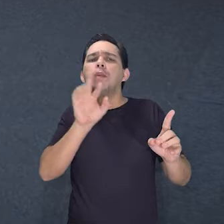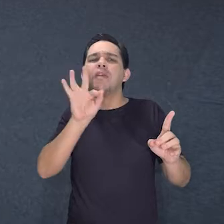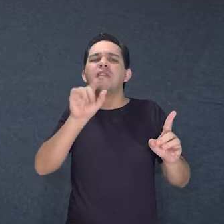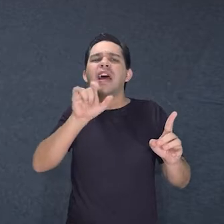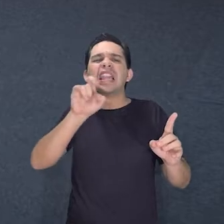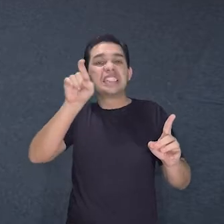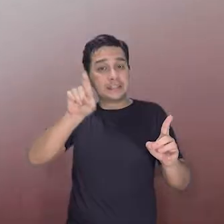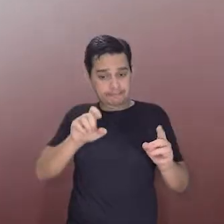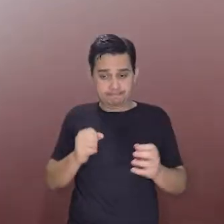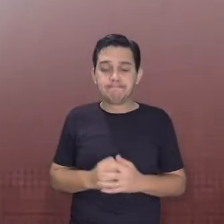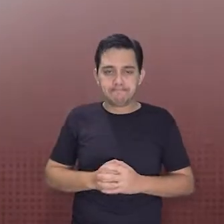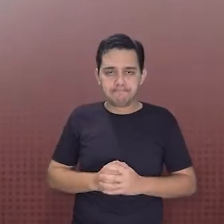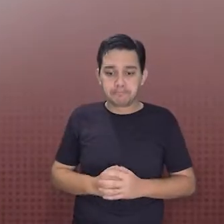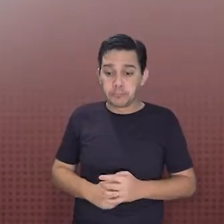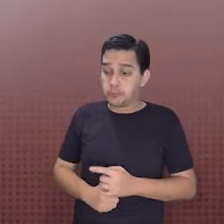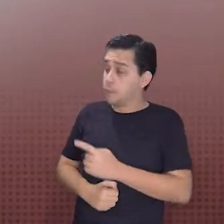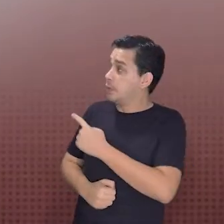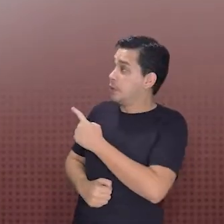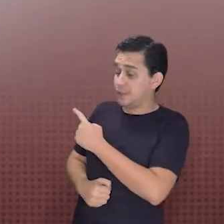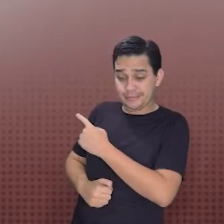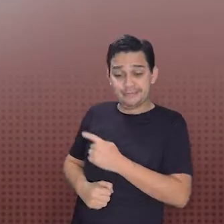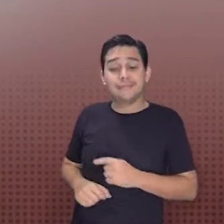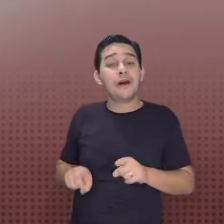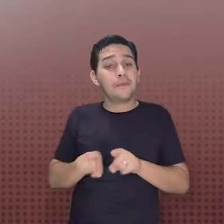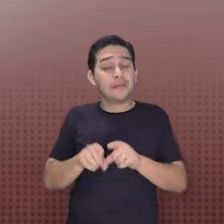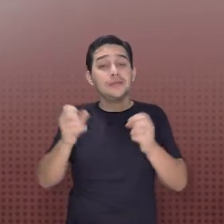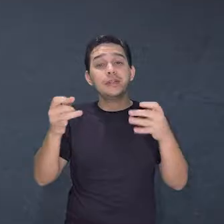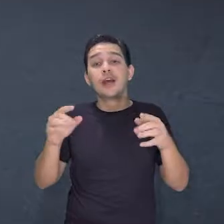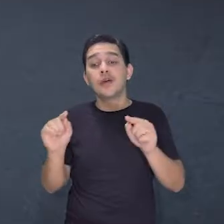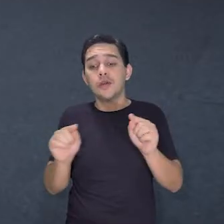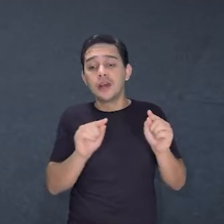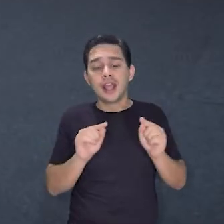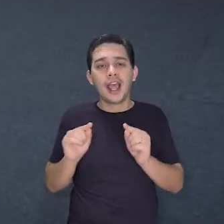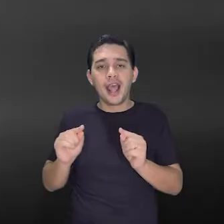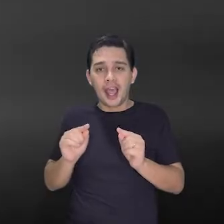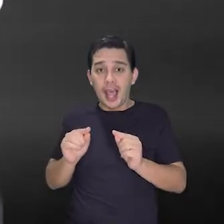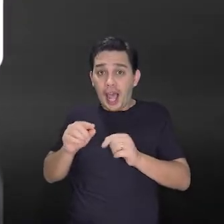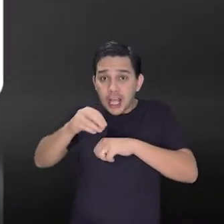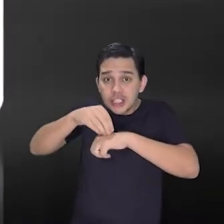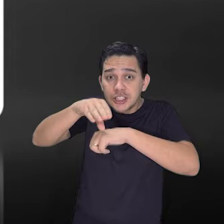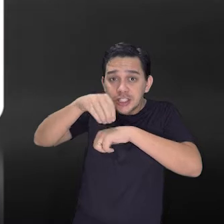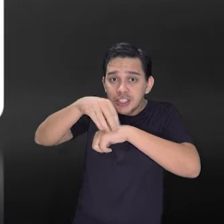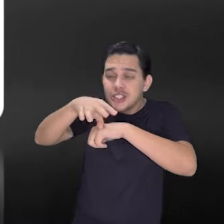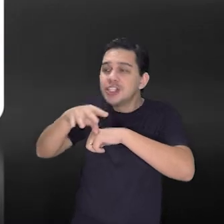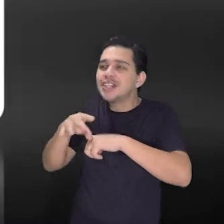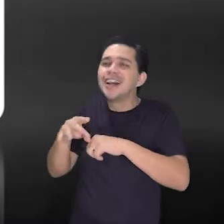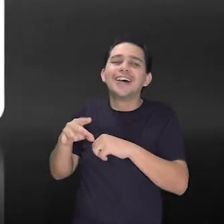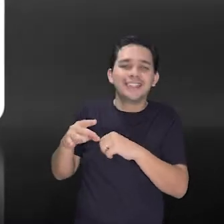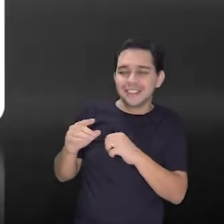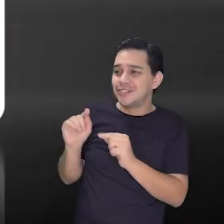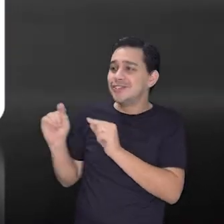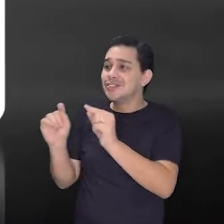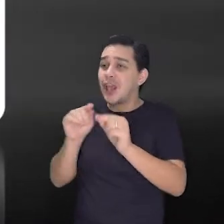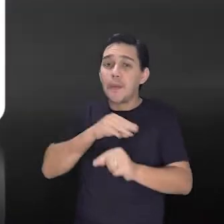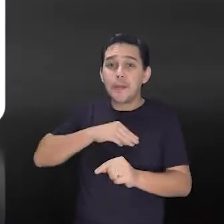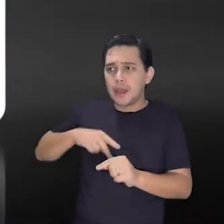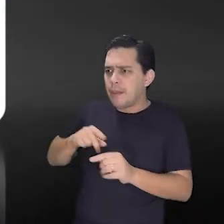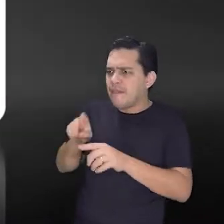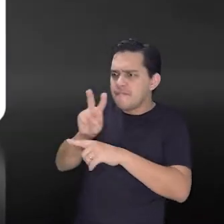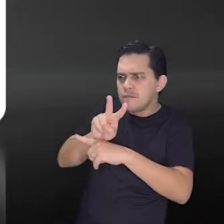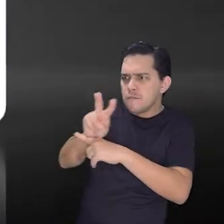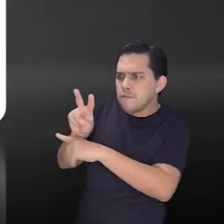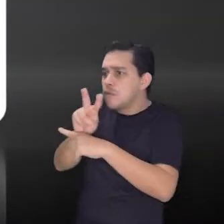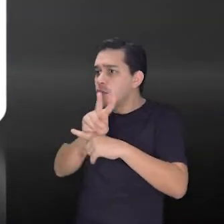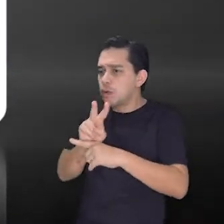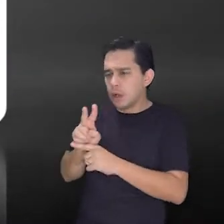Tostes. E no quadro MPRJ pelo Estado, você vai ficar por dentro da recomendação para que sejam apresentados os dados